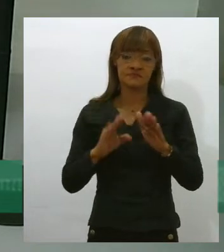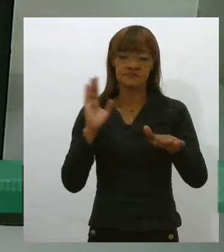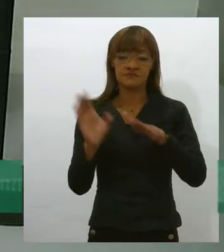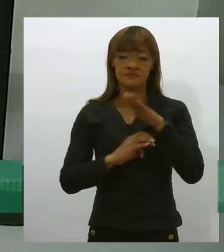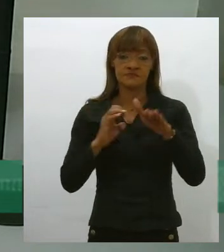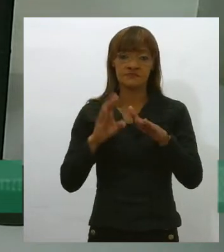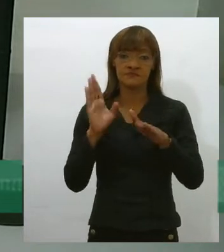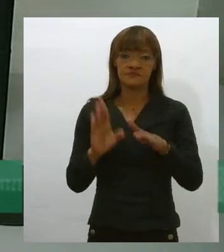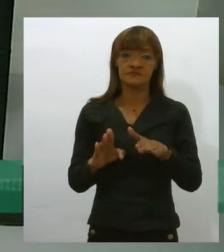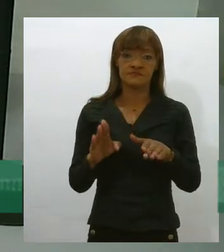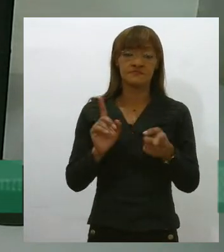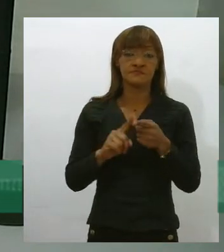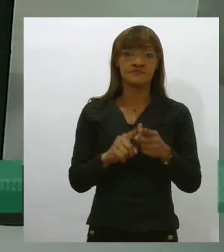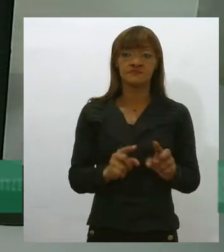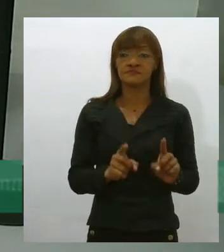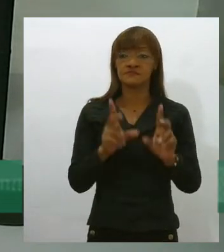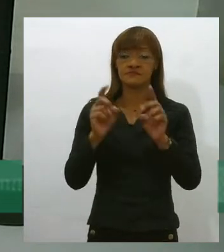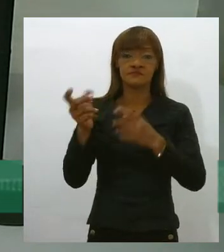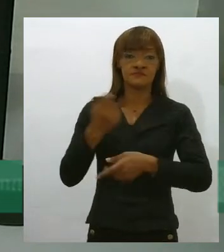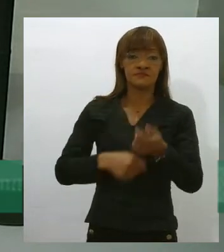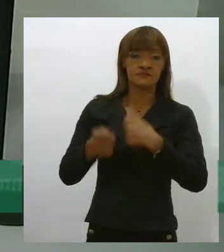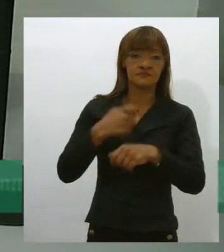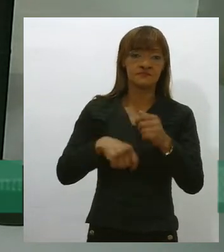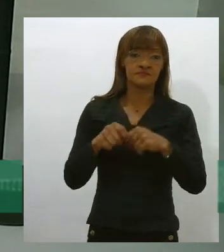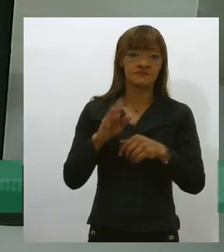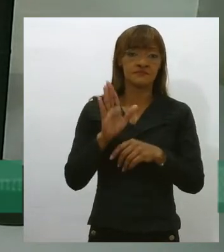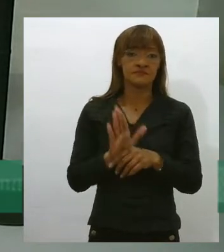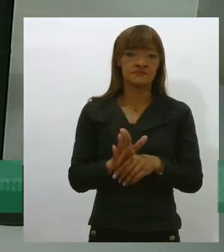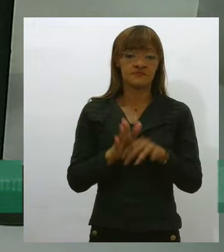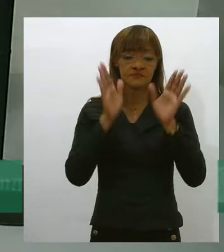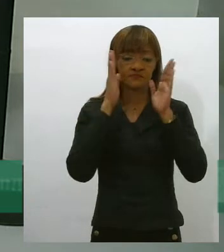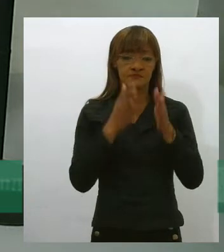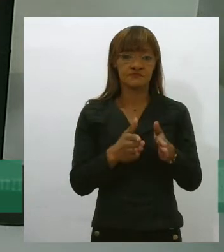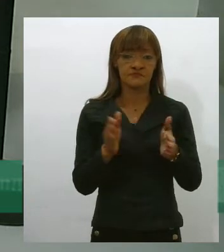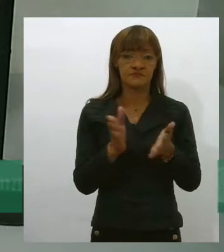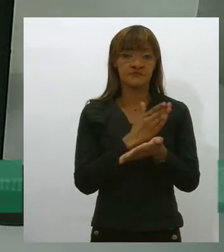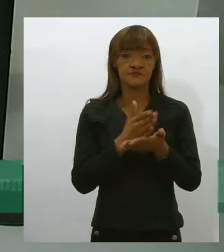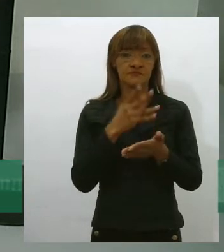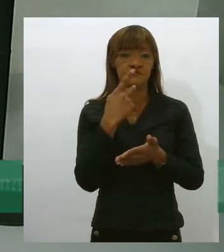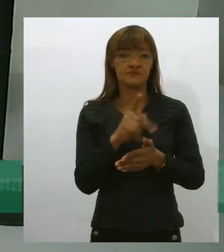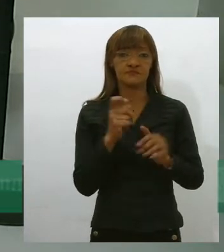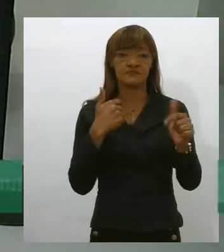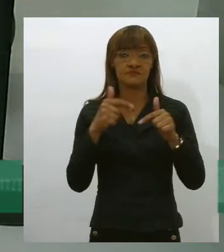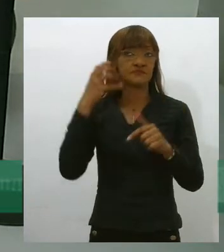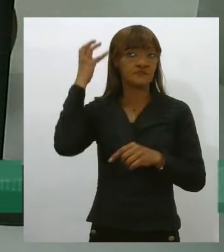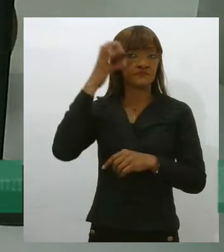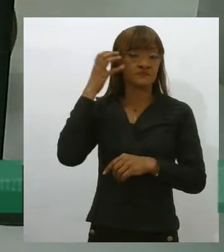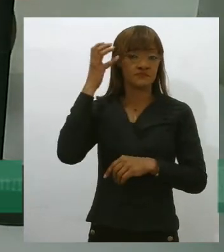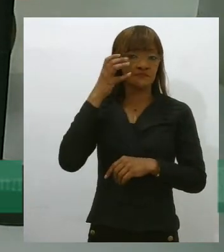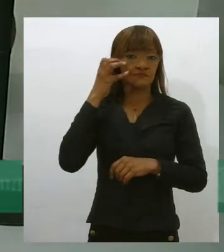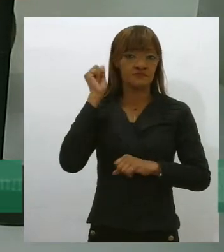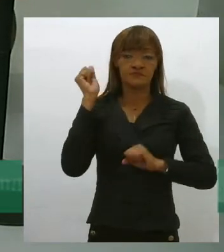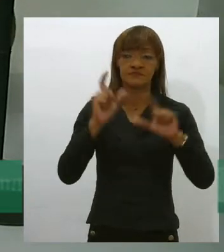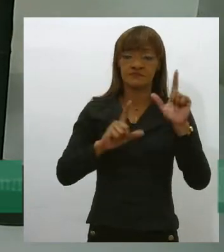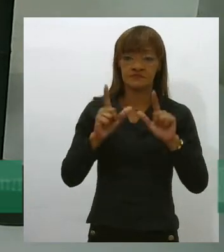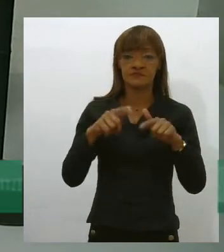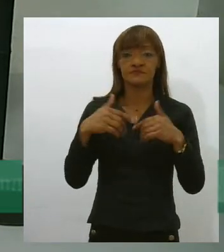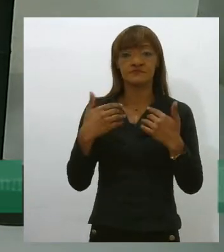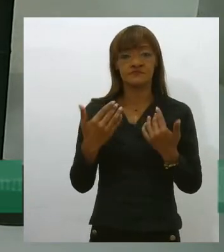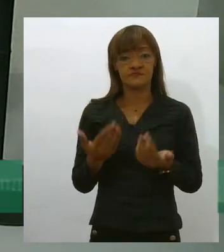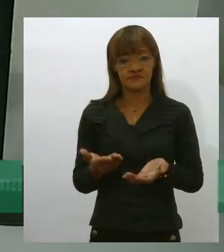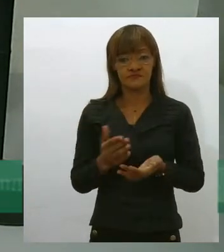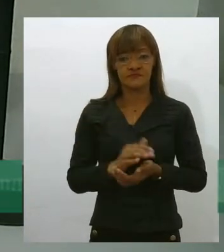comercializar exceder a gestão Total ou parcial da execução do serviço de radiodifusão que é uma concessão pública